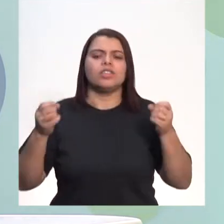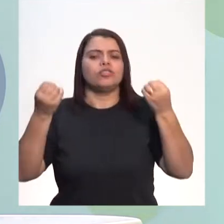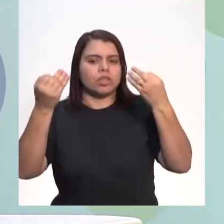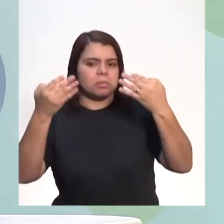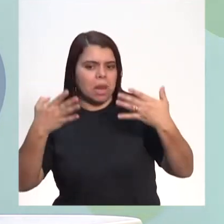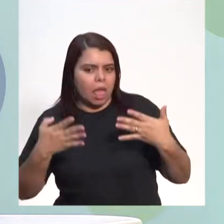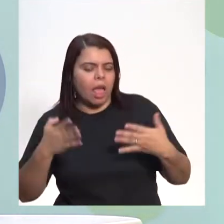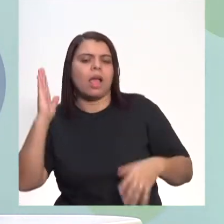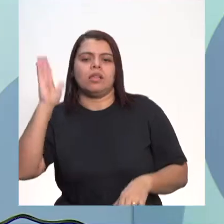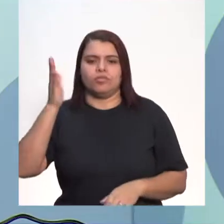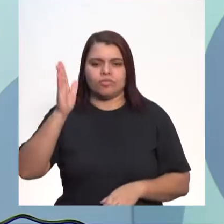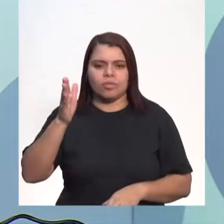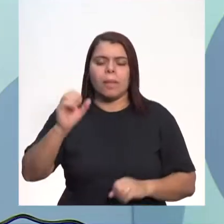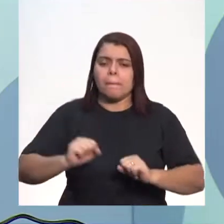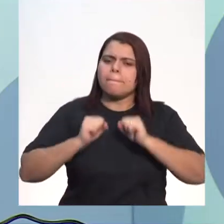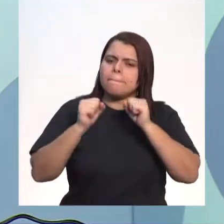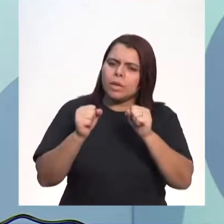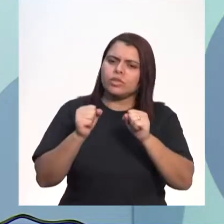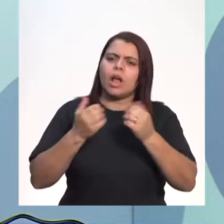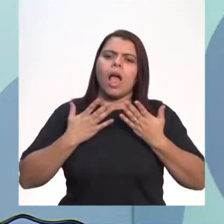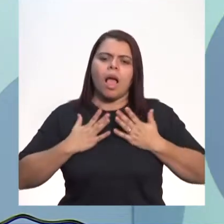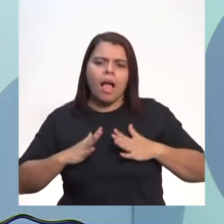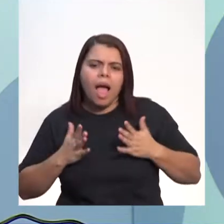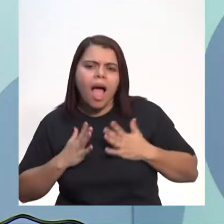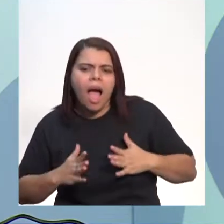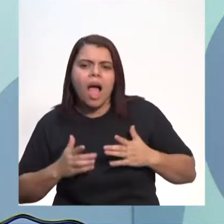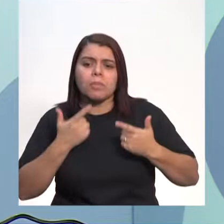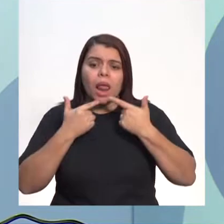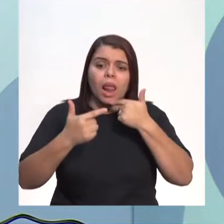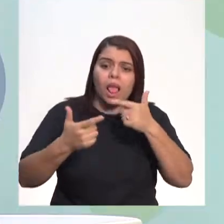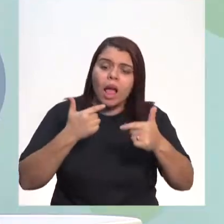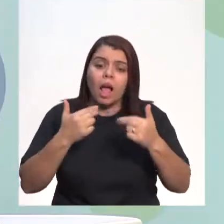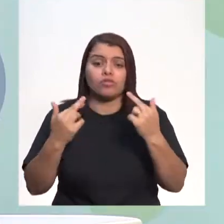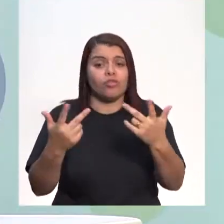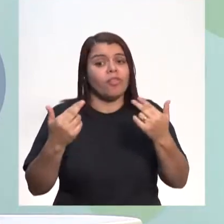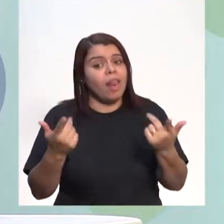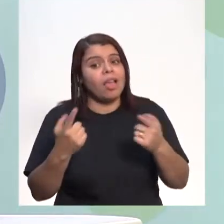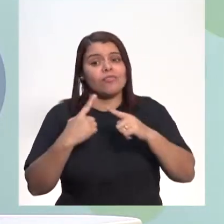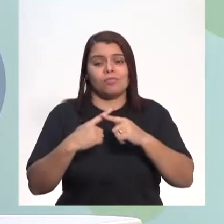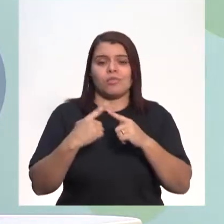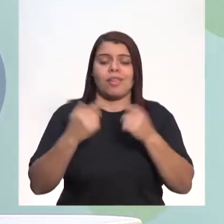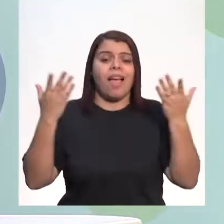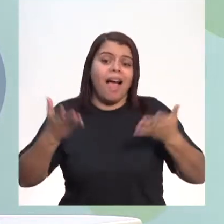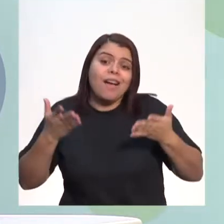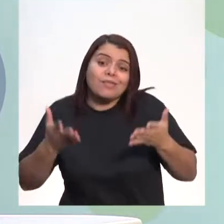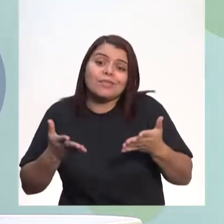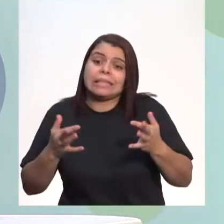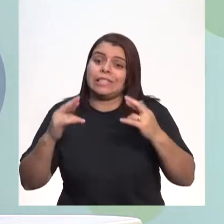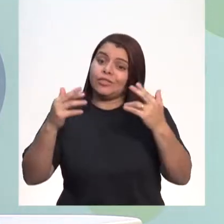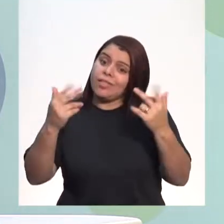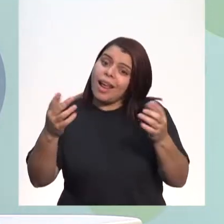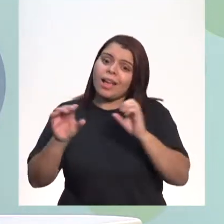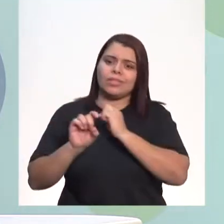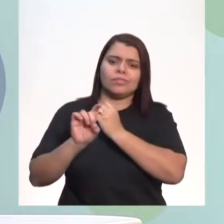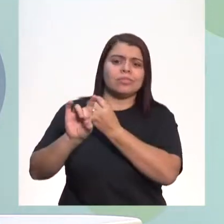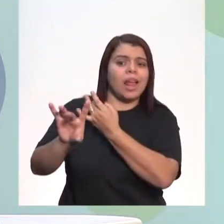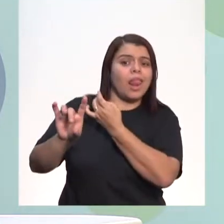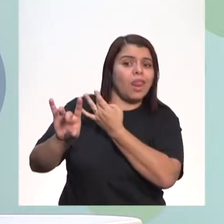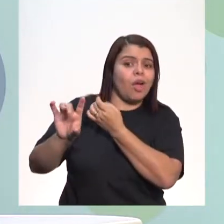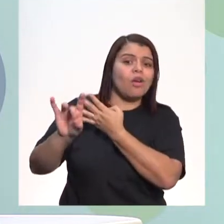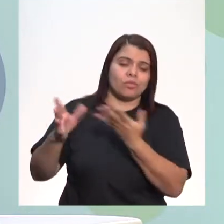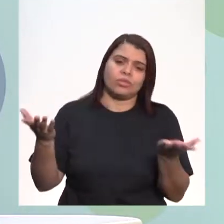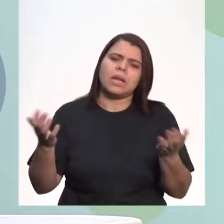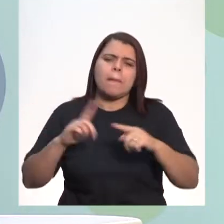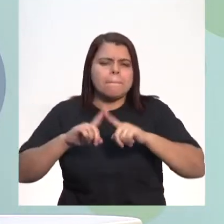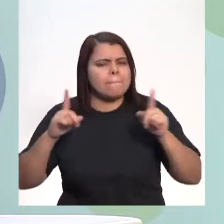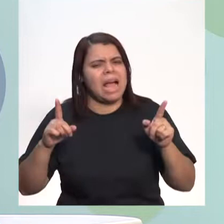fazendo a transposição, tomando cuidado com a linguagem, com os tempos, para a interação à distância. Mas, com certeza, é um